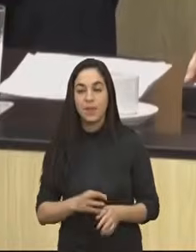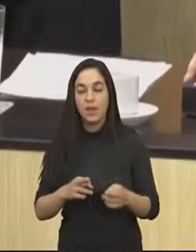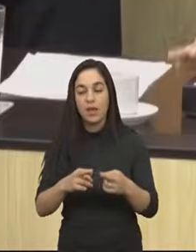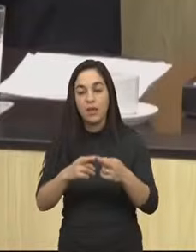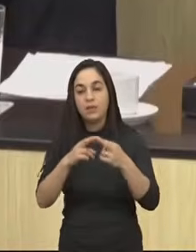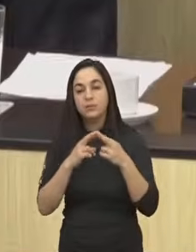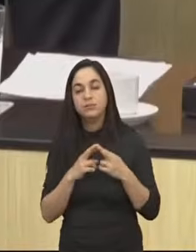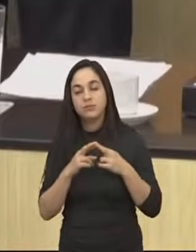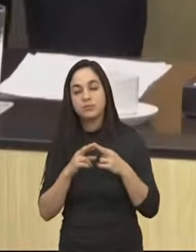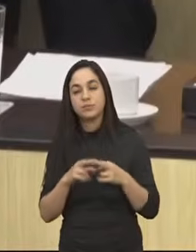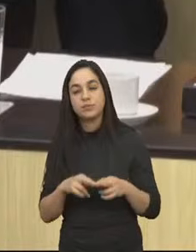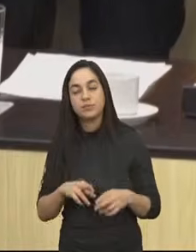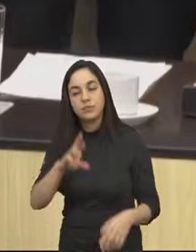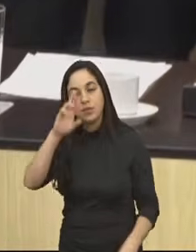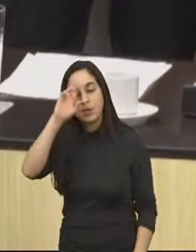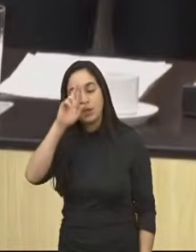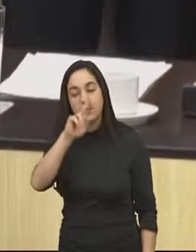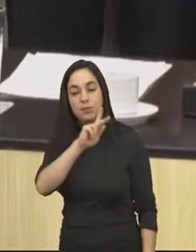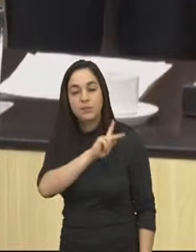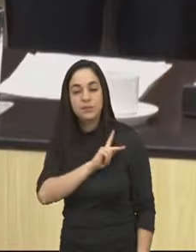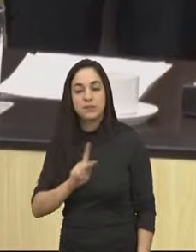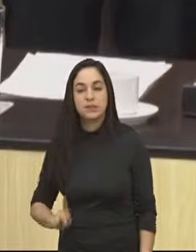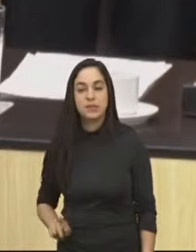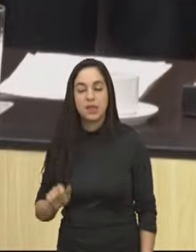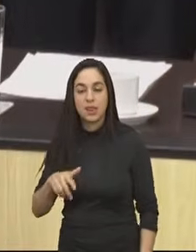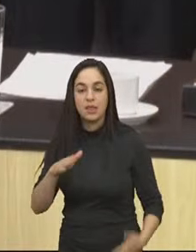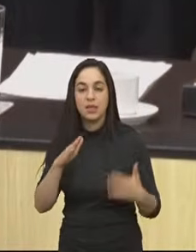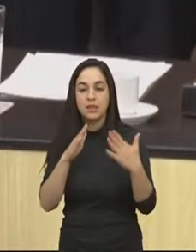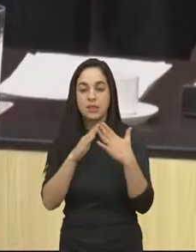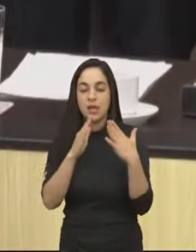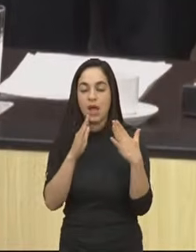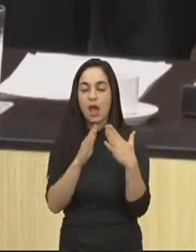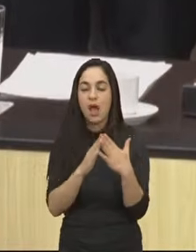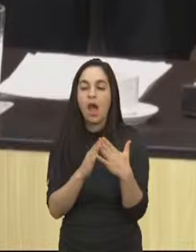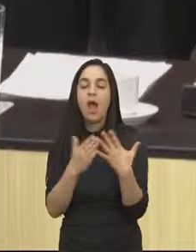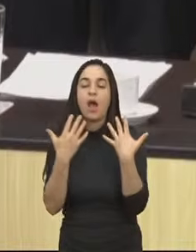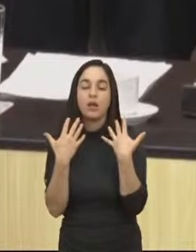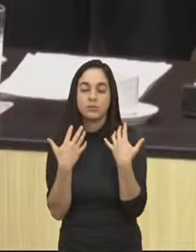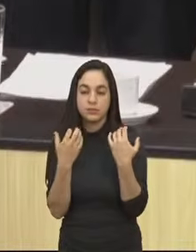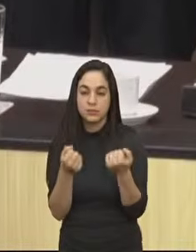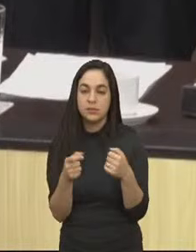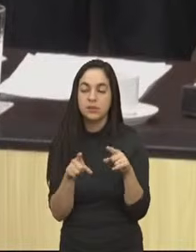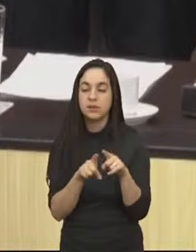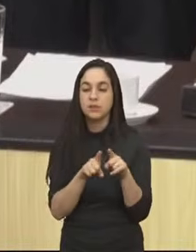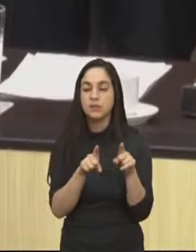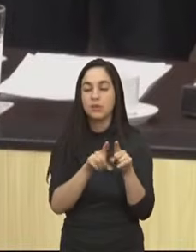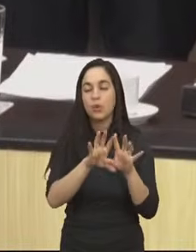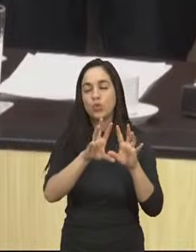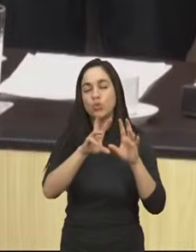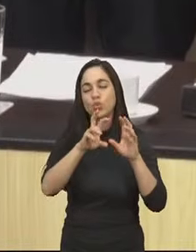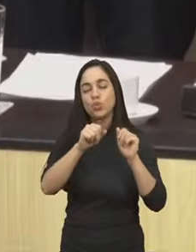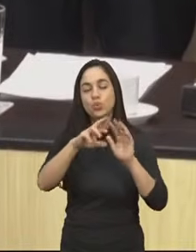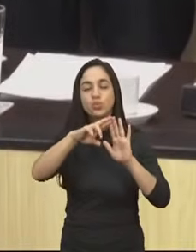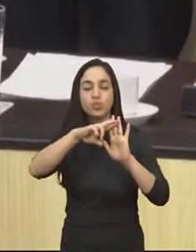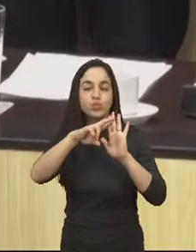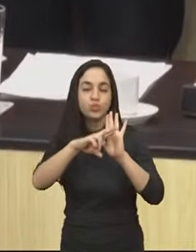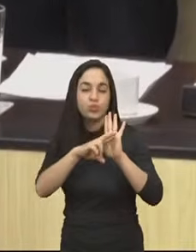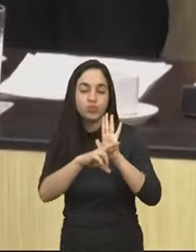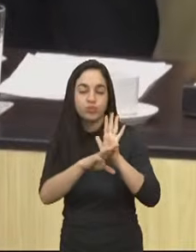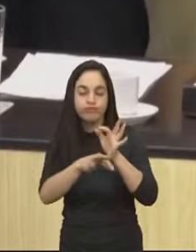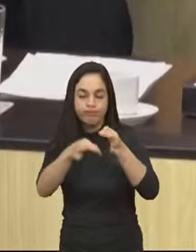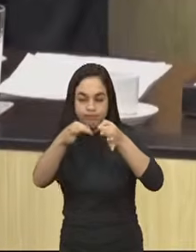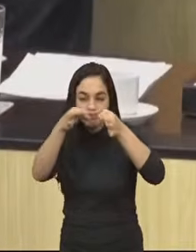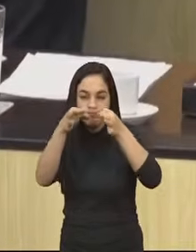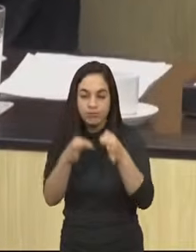Requeremos ao excelentíssimo senhor presidente desta casa, ouvido e aprovado pelo egrégio plenário, cumpridas as formalidades regimentais,